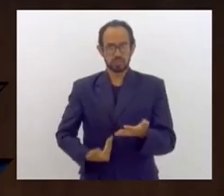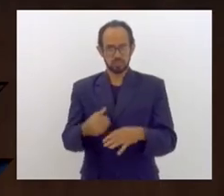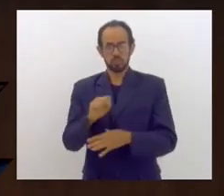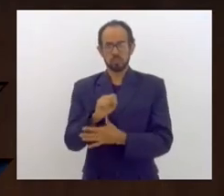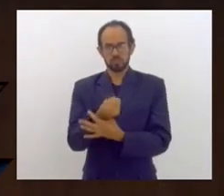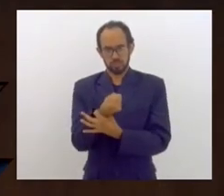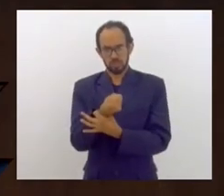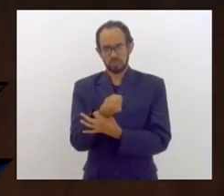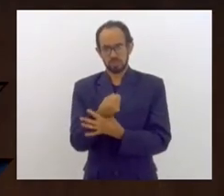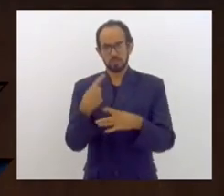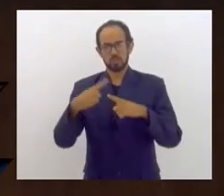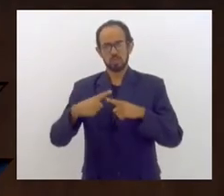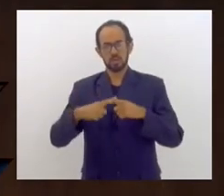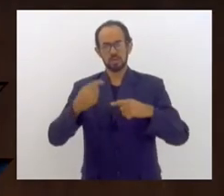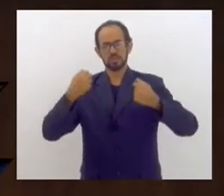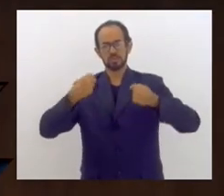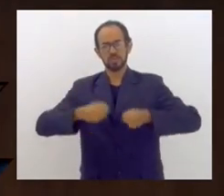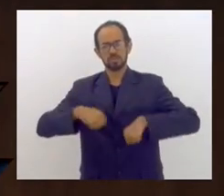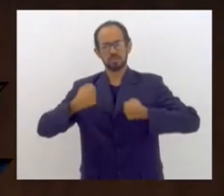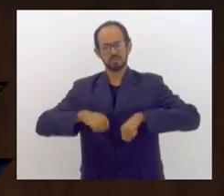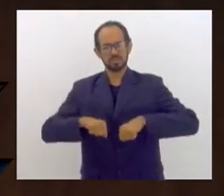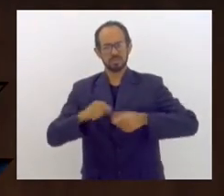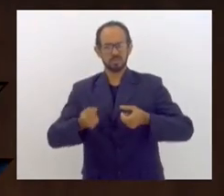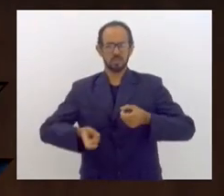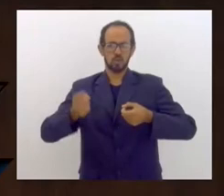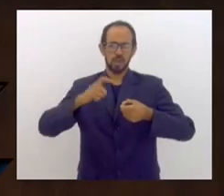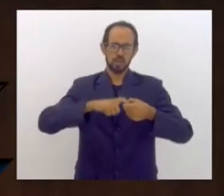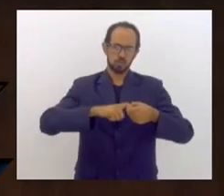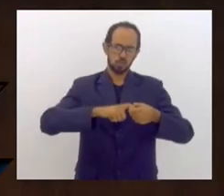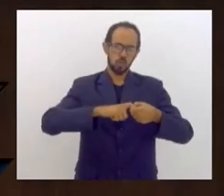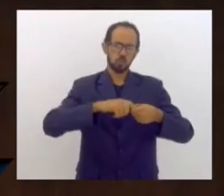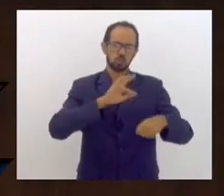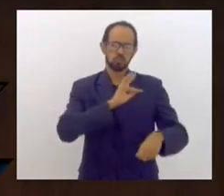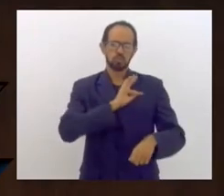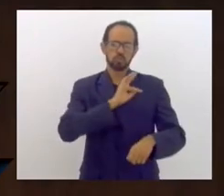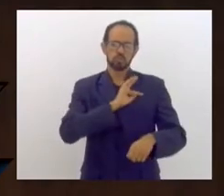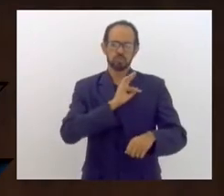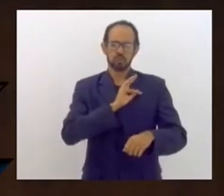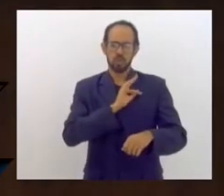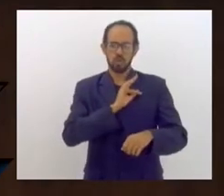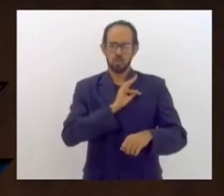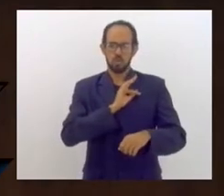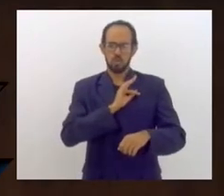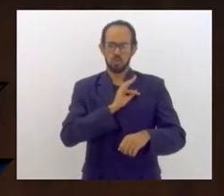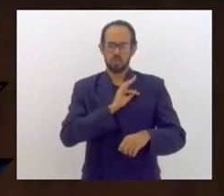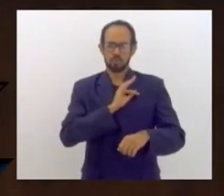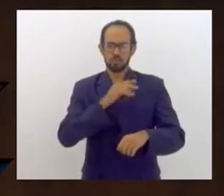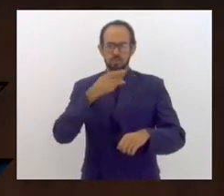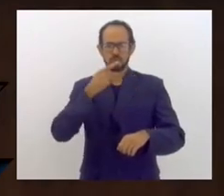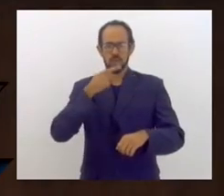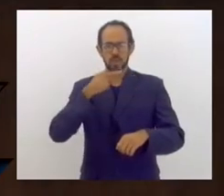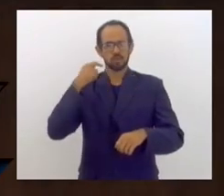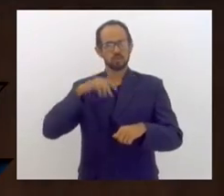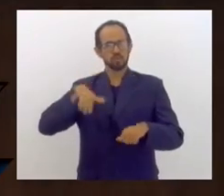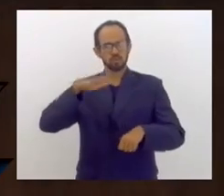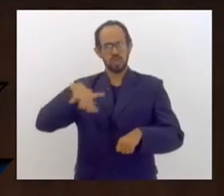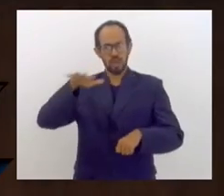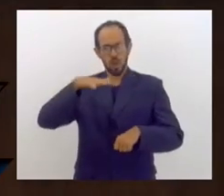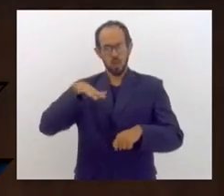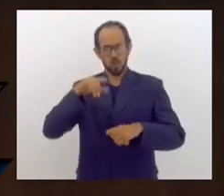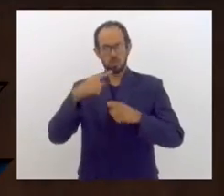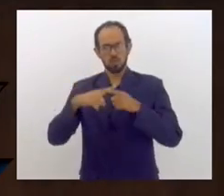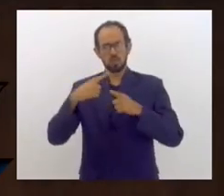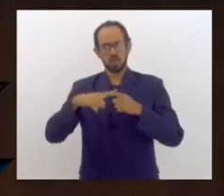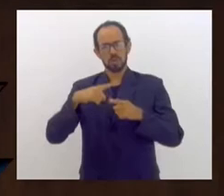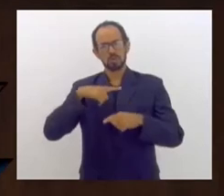você pensa da necessidade do retorno desses policiais, e aí estamos falando do lato sensu, porque temos também